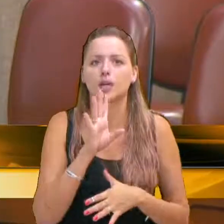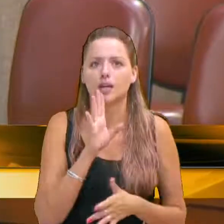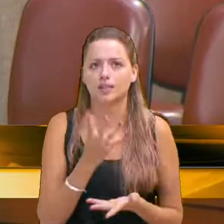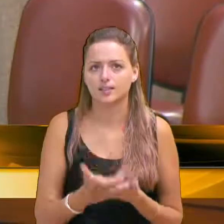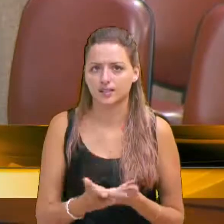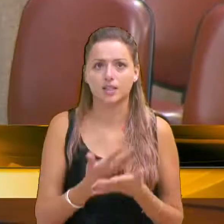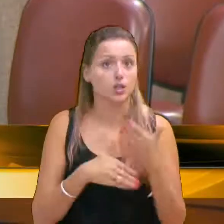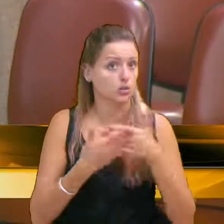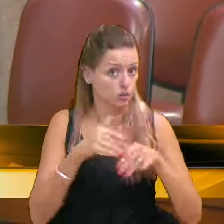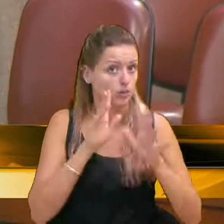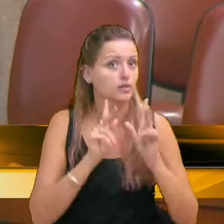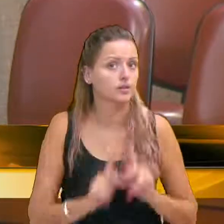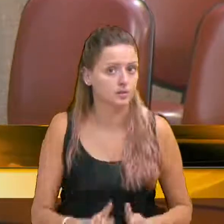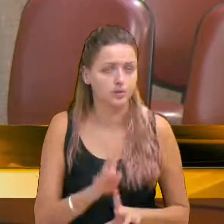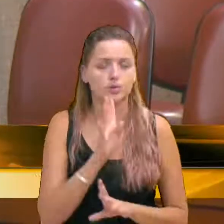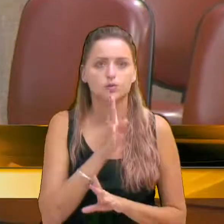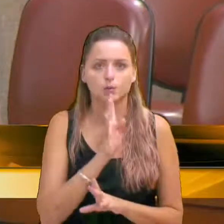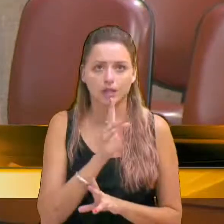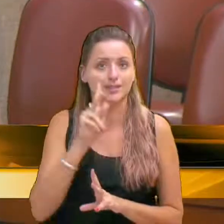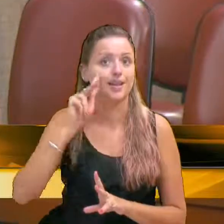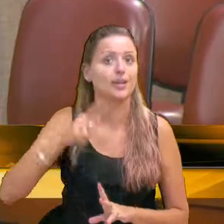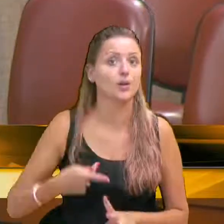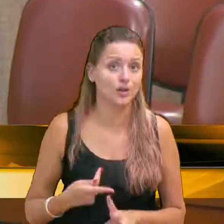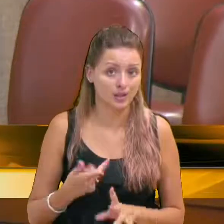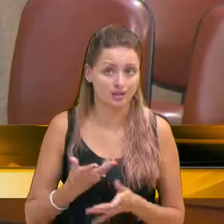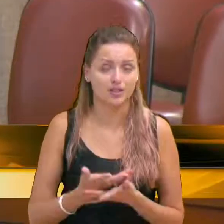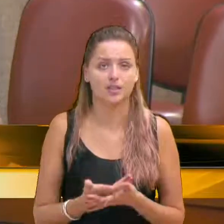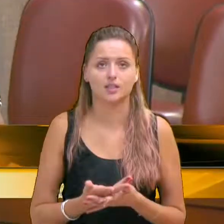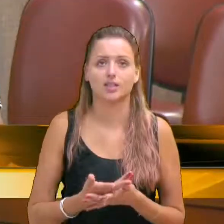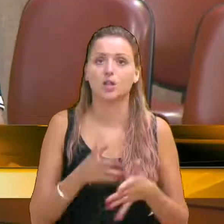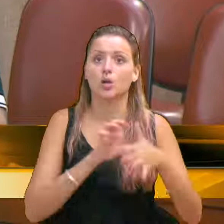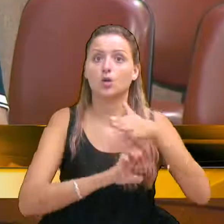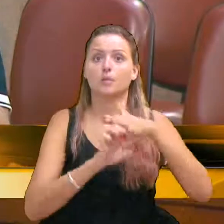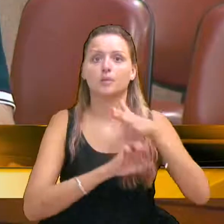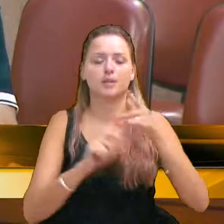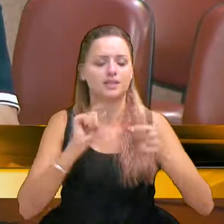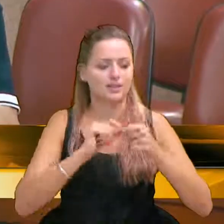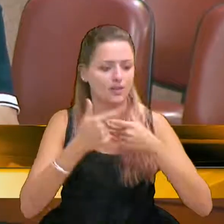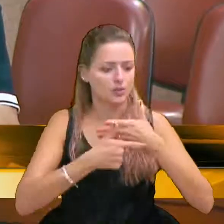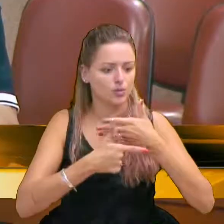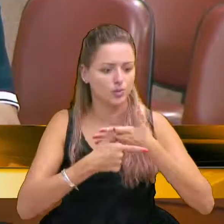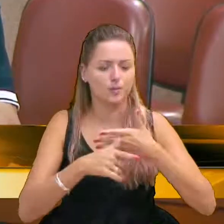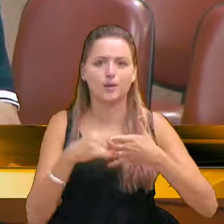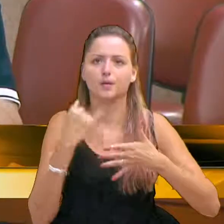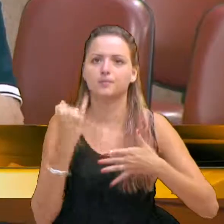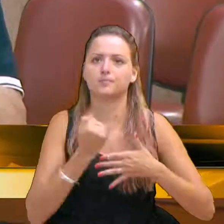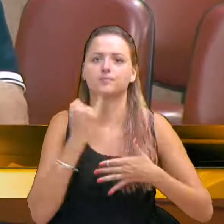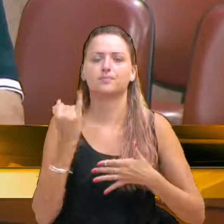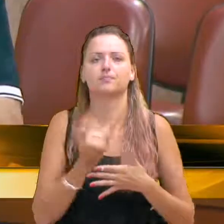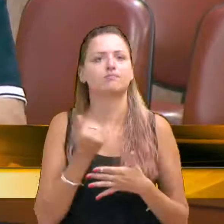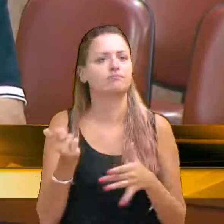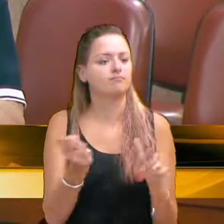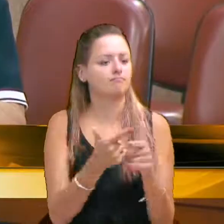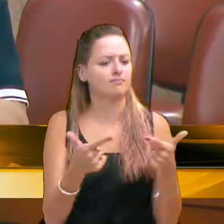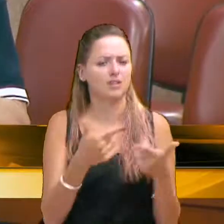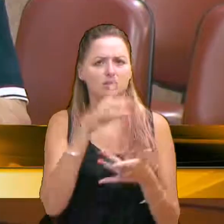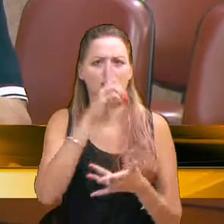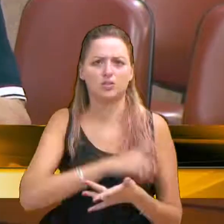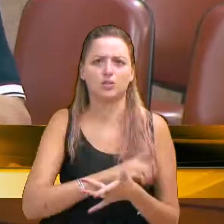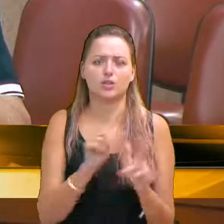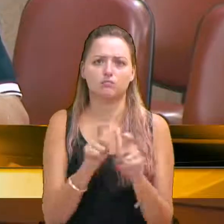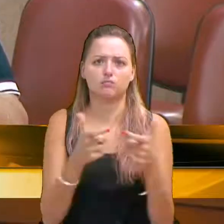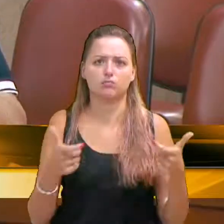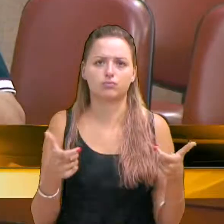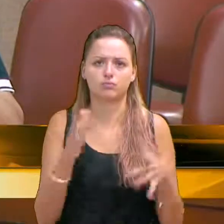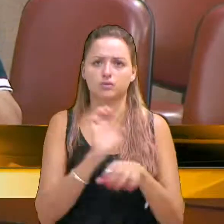do que conhecida, uma empresa de ponta, que cumpre com as suas obrigações e que não tem o direito de crescer